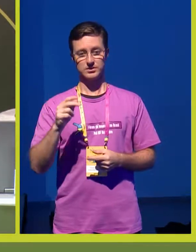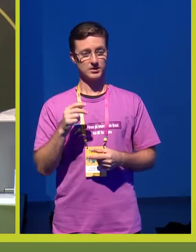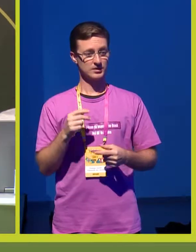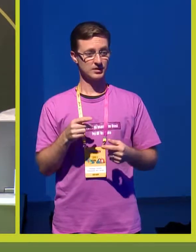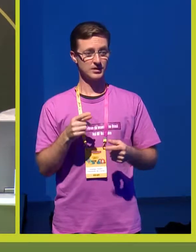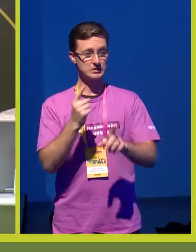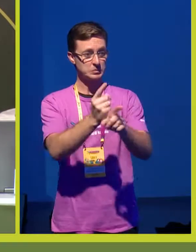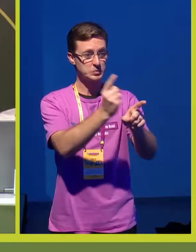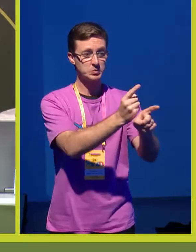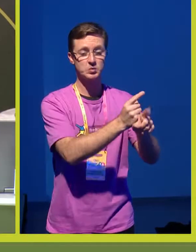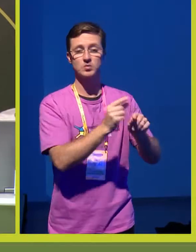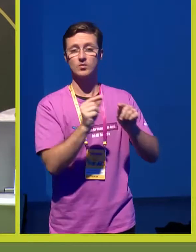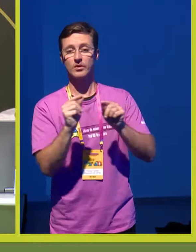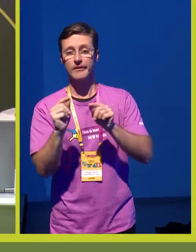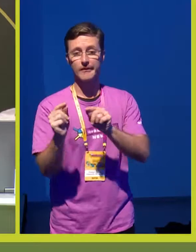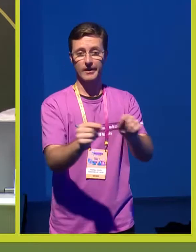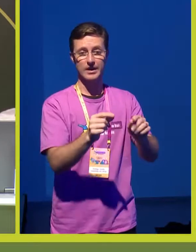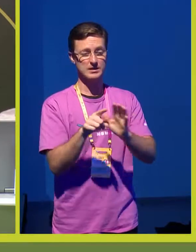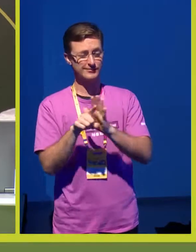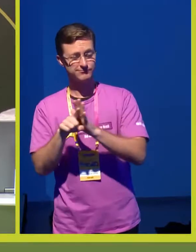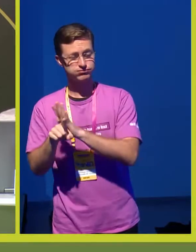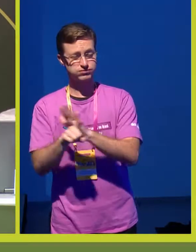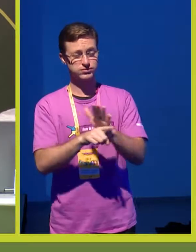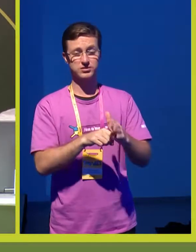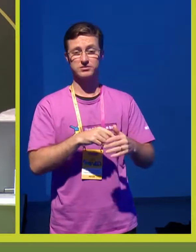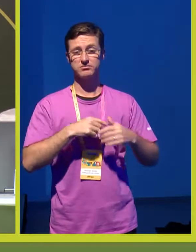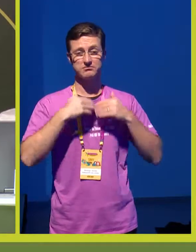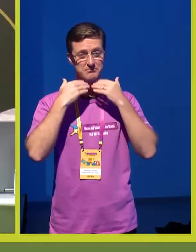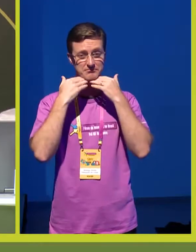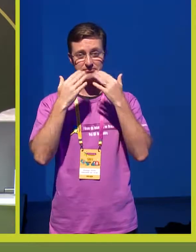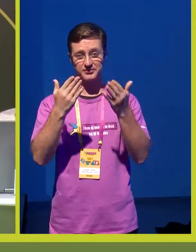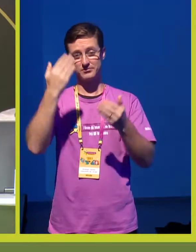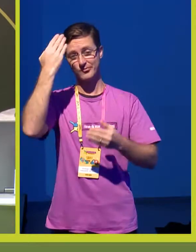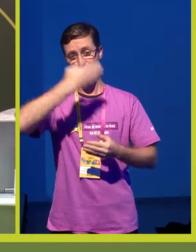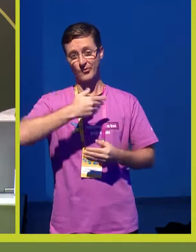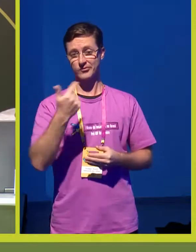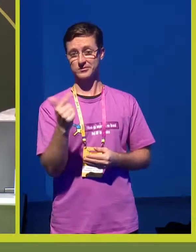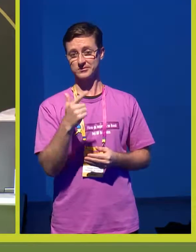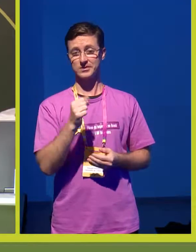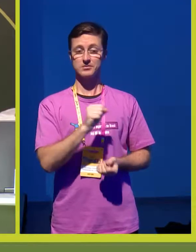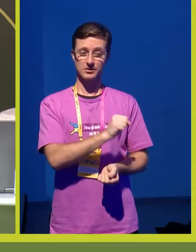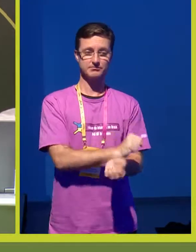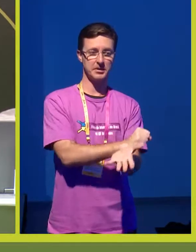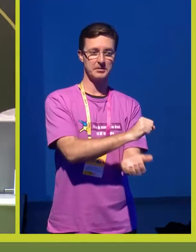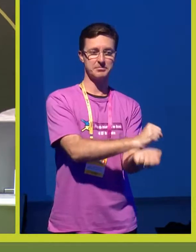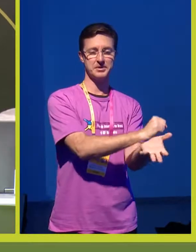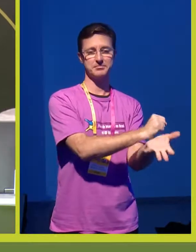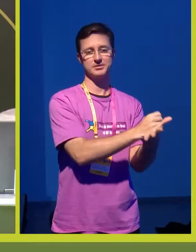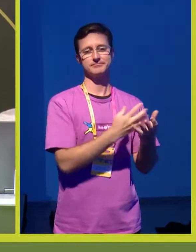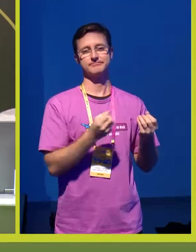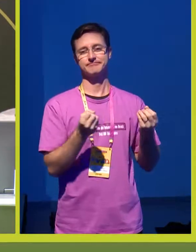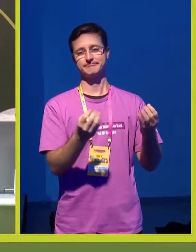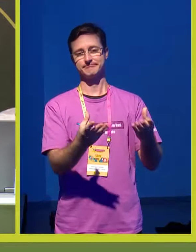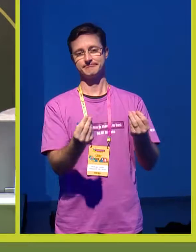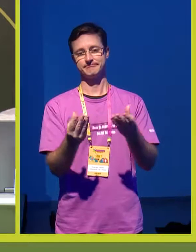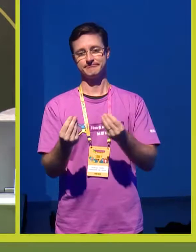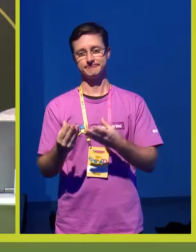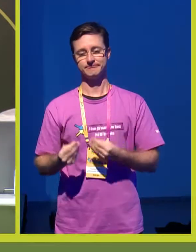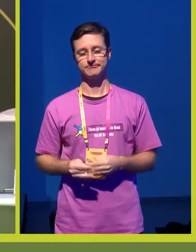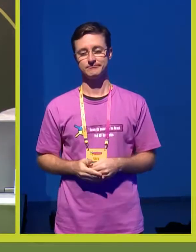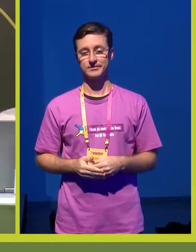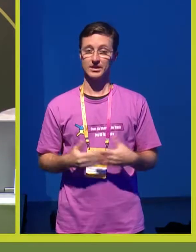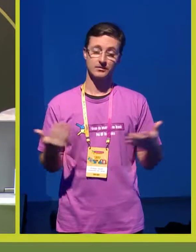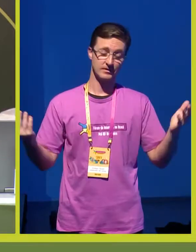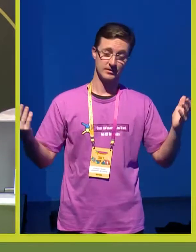conseguimos identificar investigação nenhuma por falta de prova da corrupção. Nesse caso, enfim,